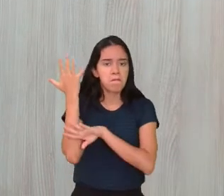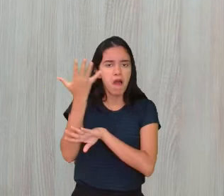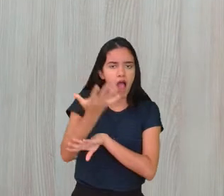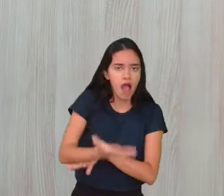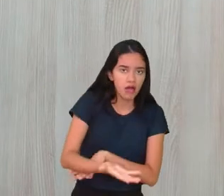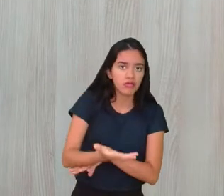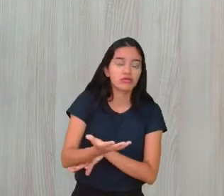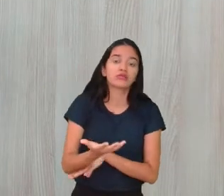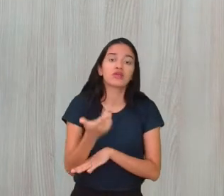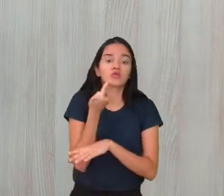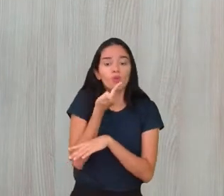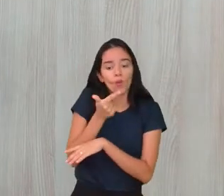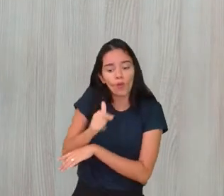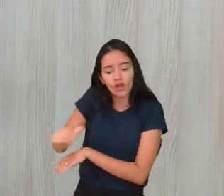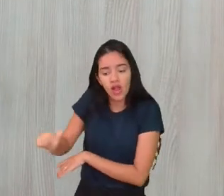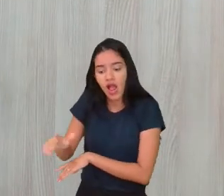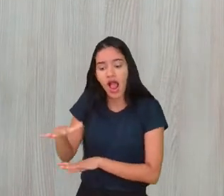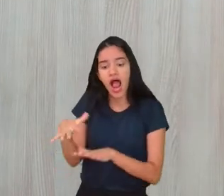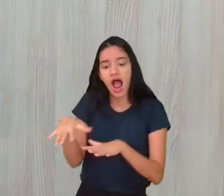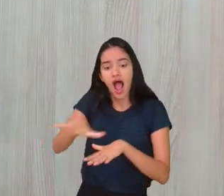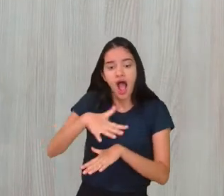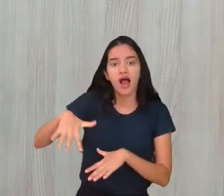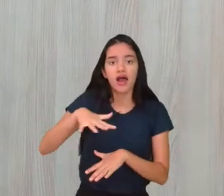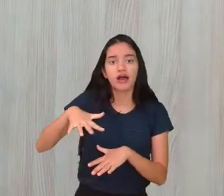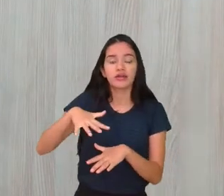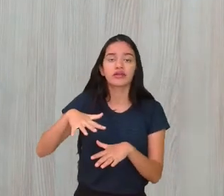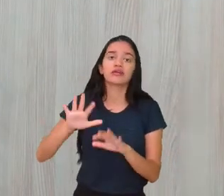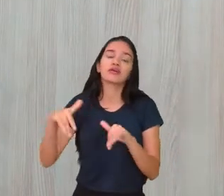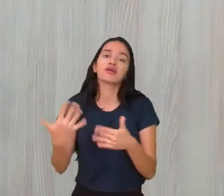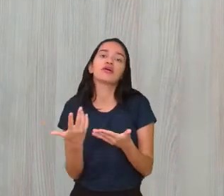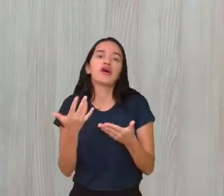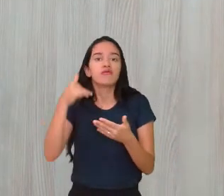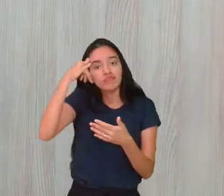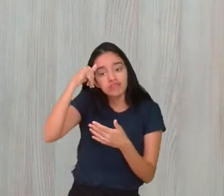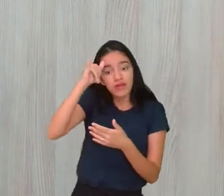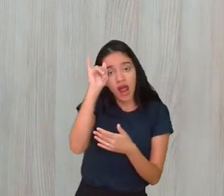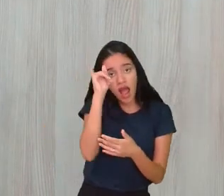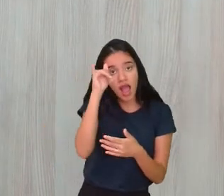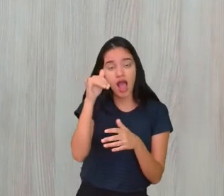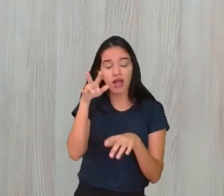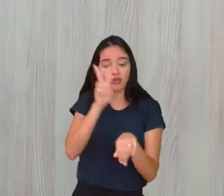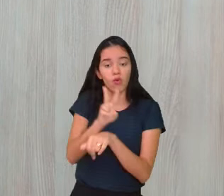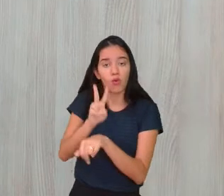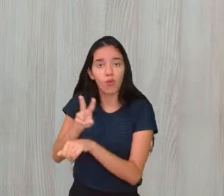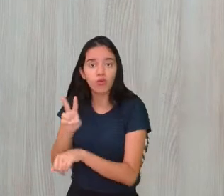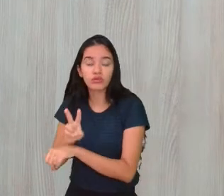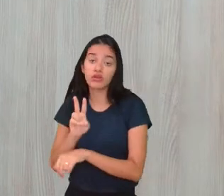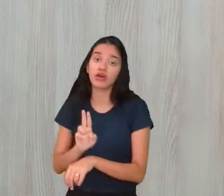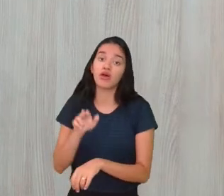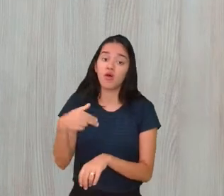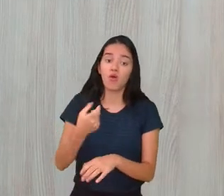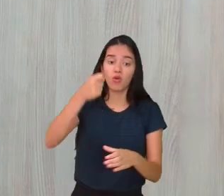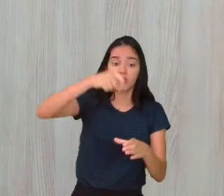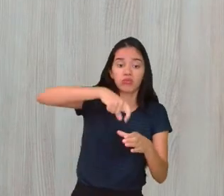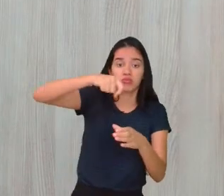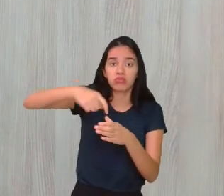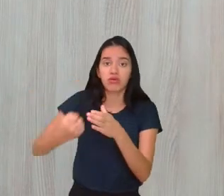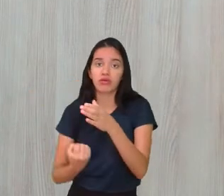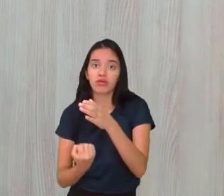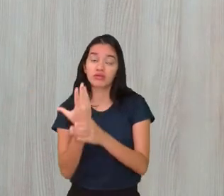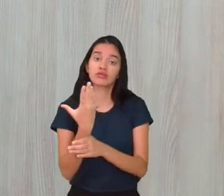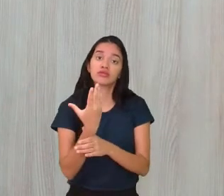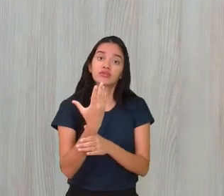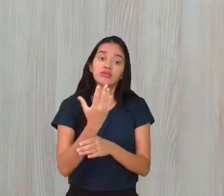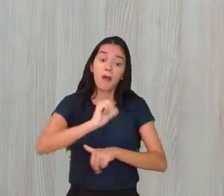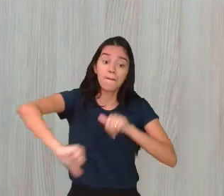tira e limpa essa área para colocar a criação de gado ou plantação, não é? Você está mexendo com o bioma e